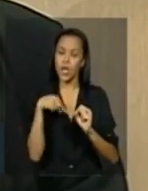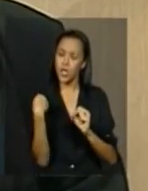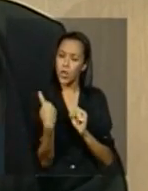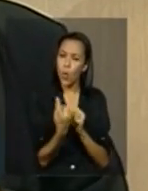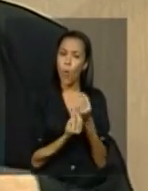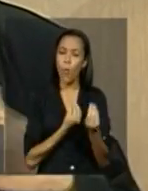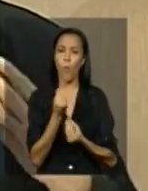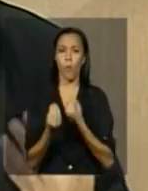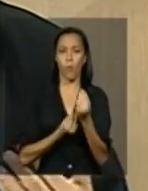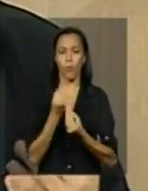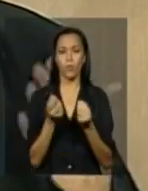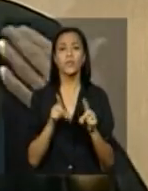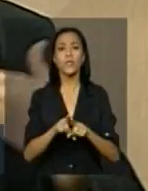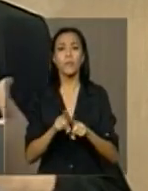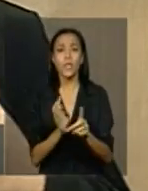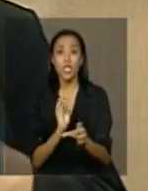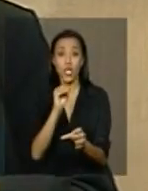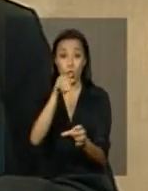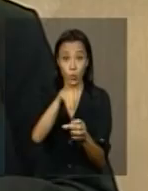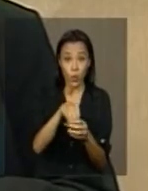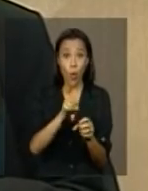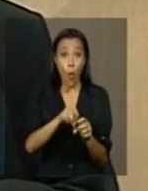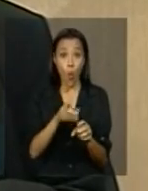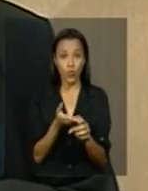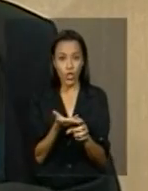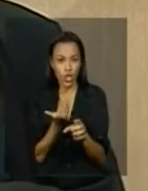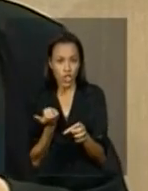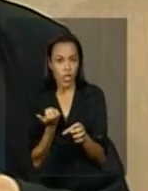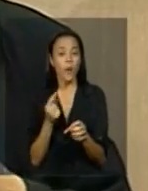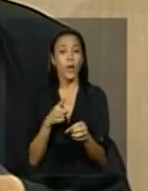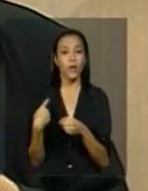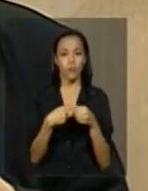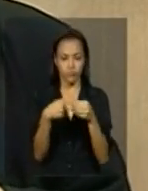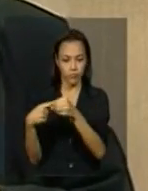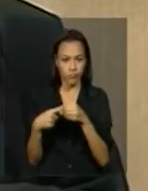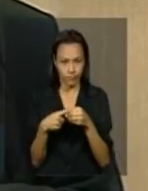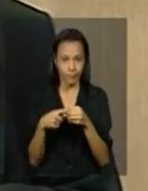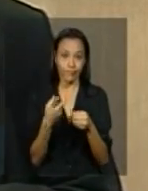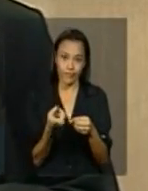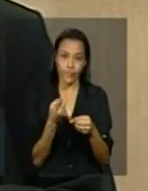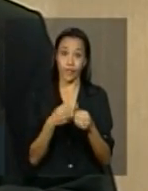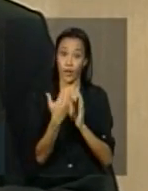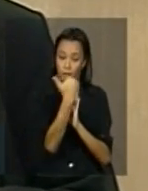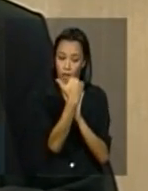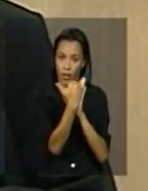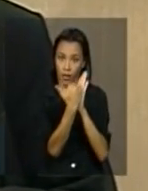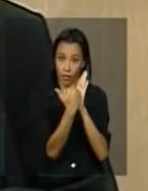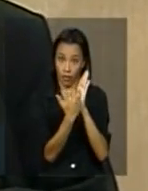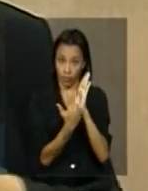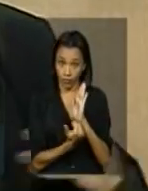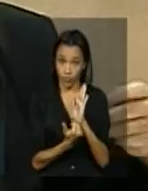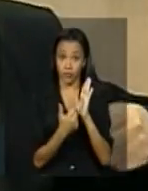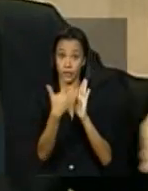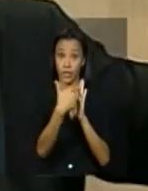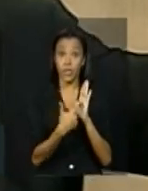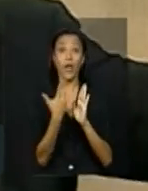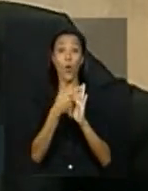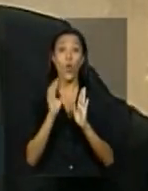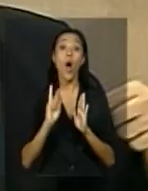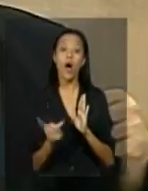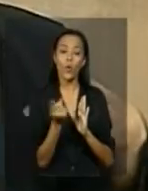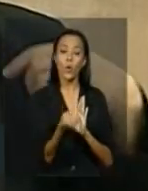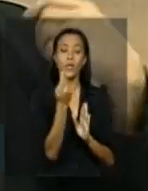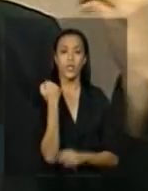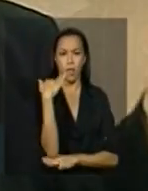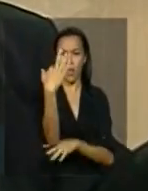temos de incluir ou retirar municípios que na realidade inclui na lista dos Municípios prioritários para desmatamento que portanto